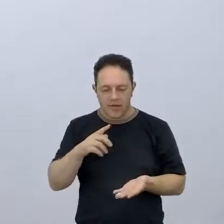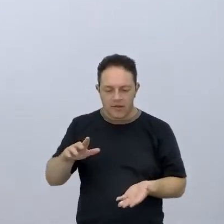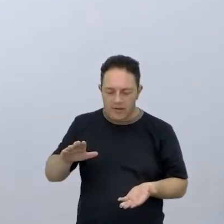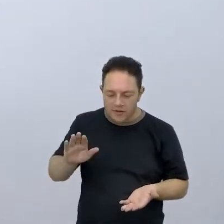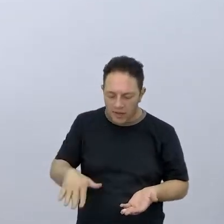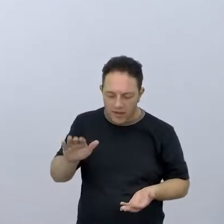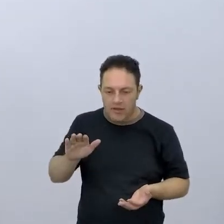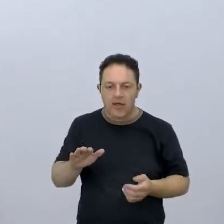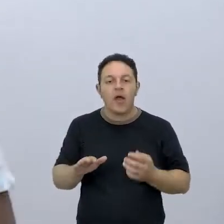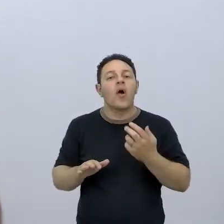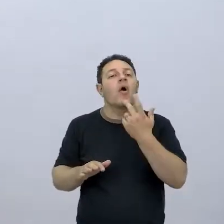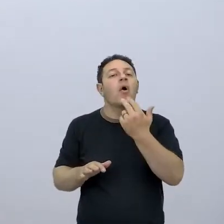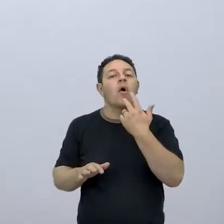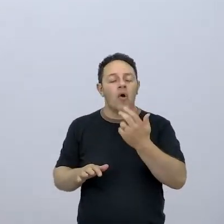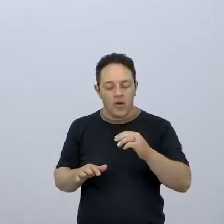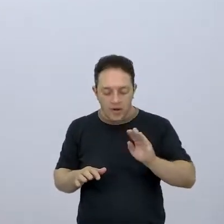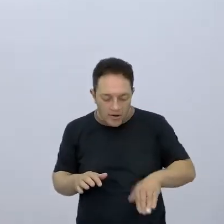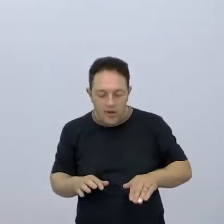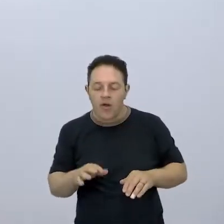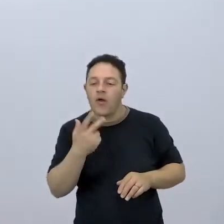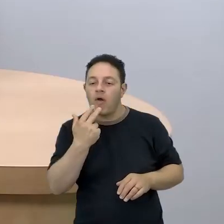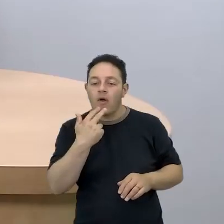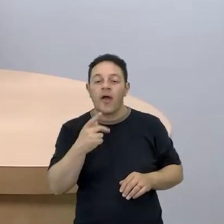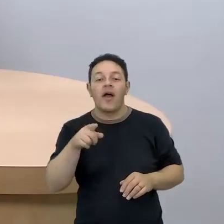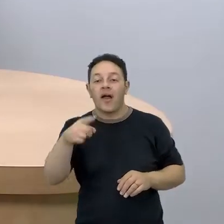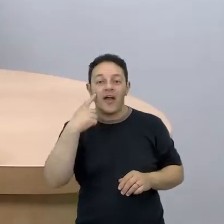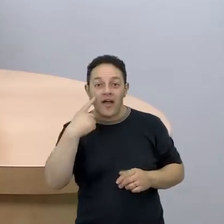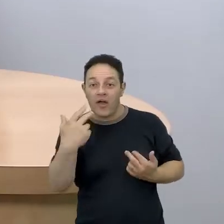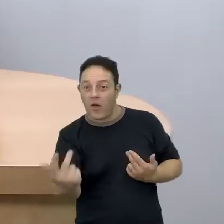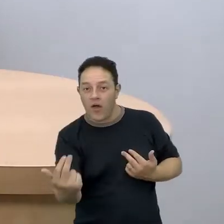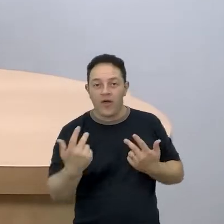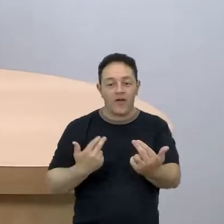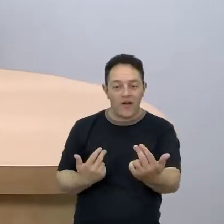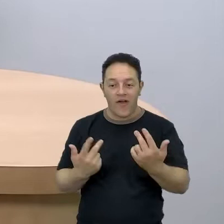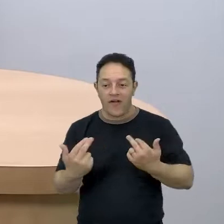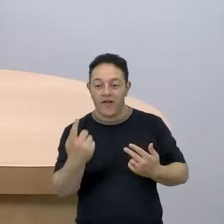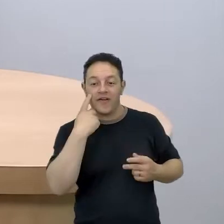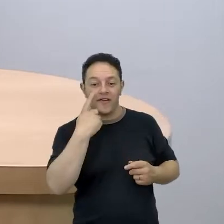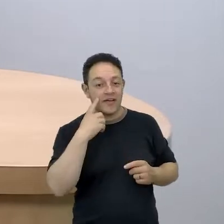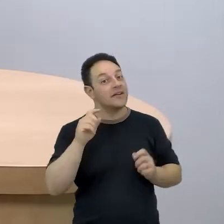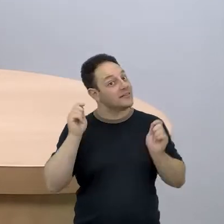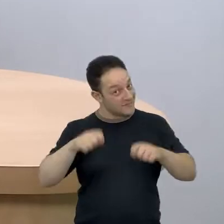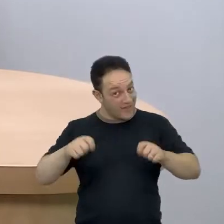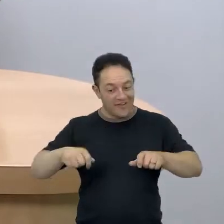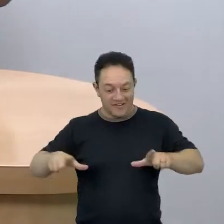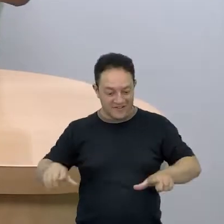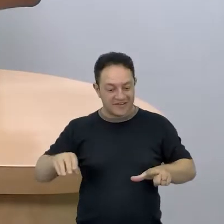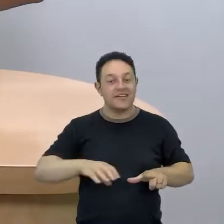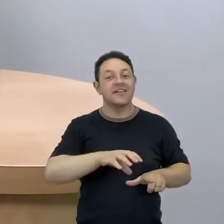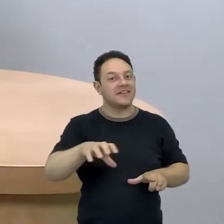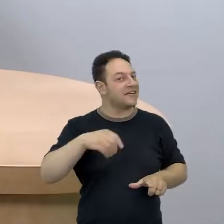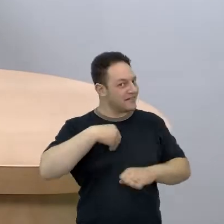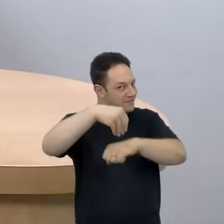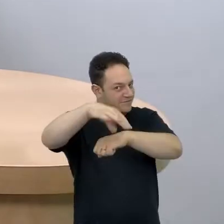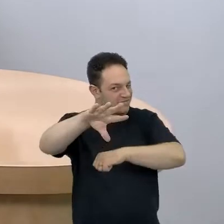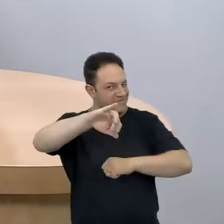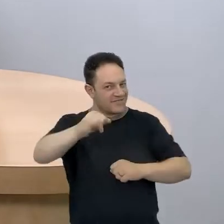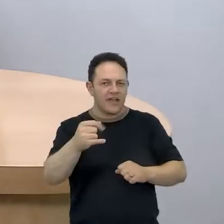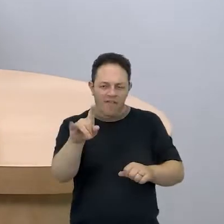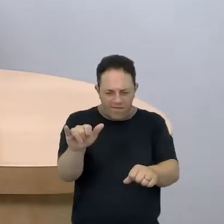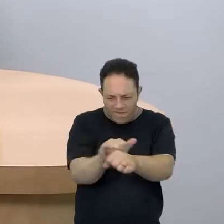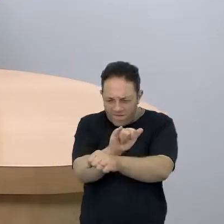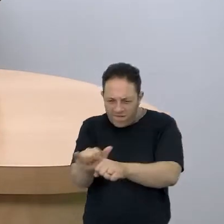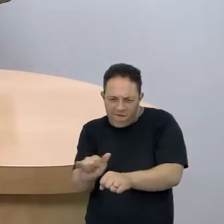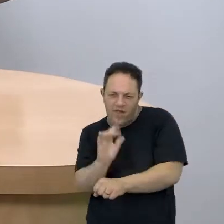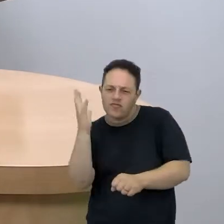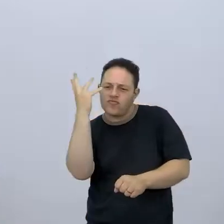ali na cor que você quer e a pessoa tem vai que seguindo. repetir. É isso aí, dá pra fazer um jogo de tabuleiro, já dei a dica já. Faz um designer bem bonito,